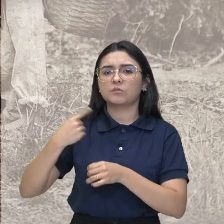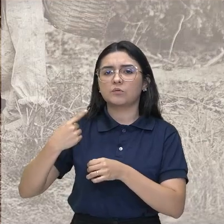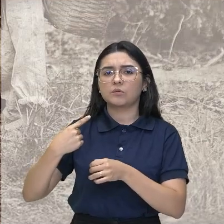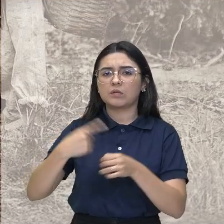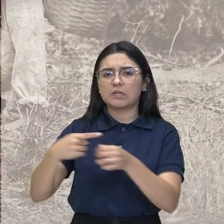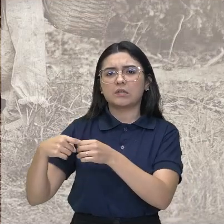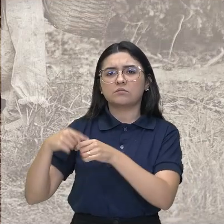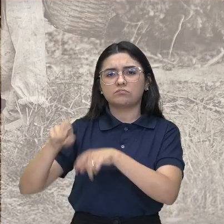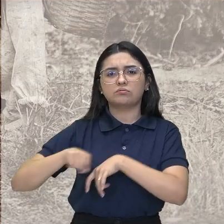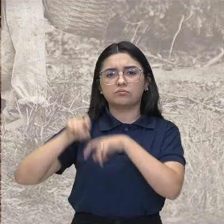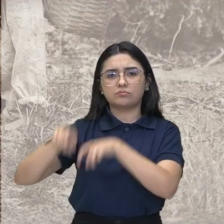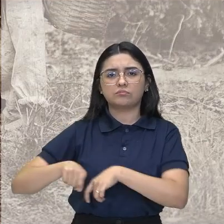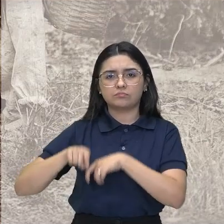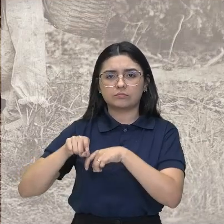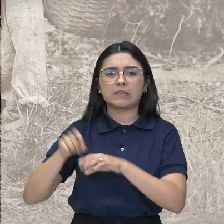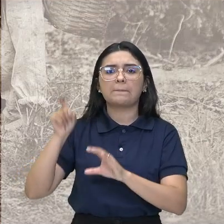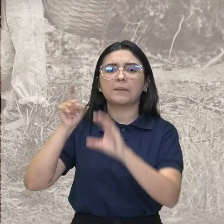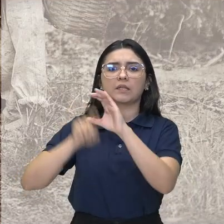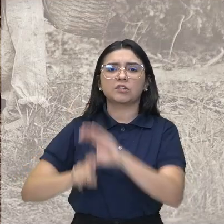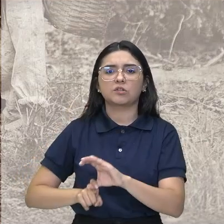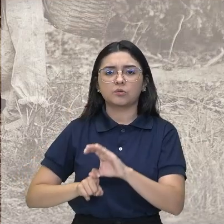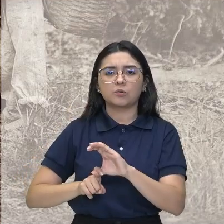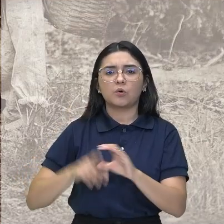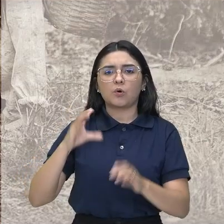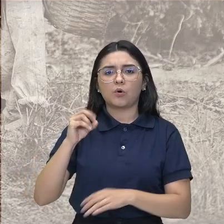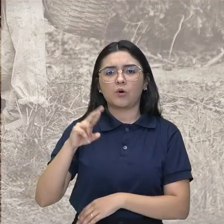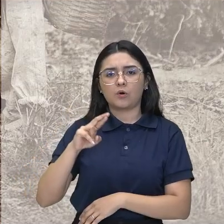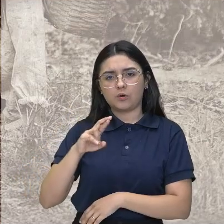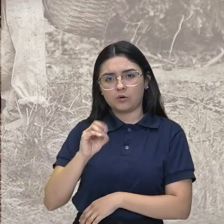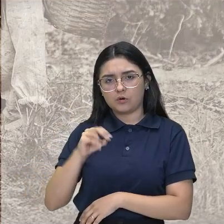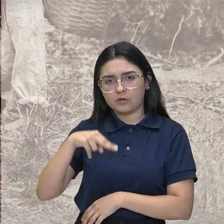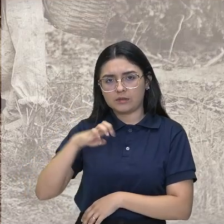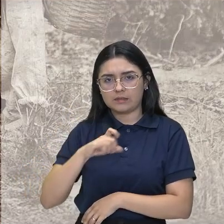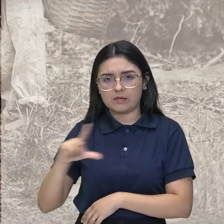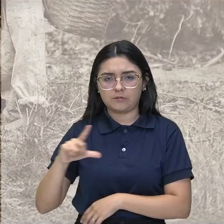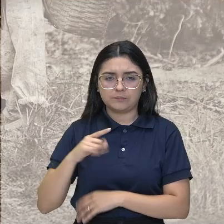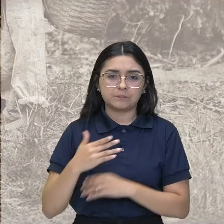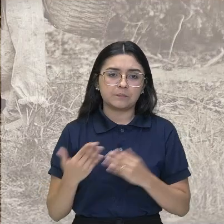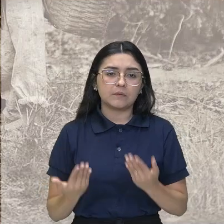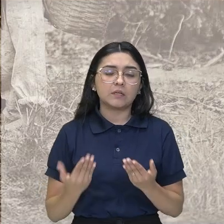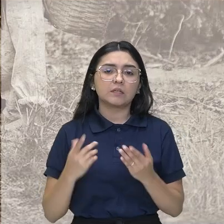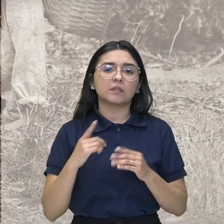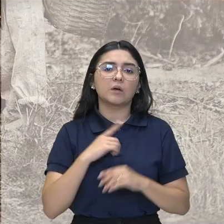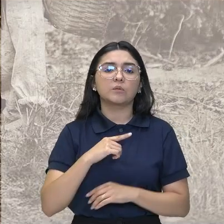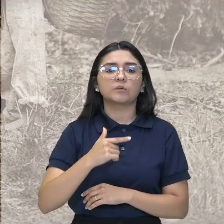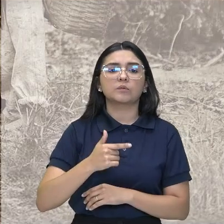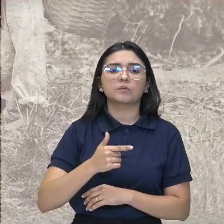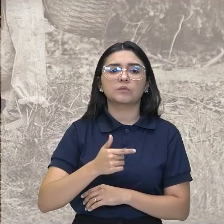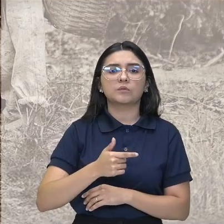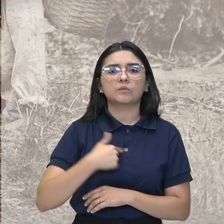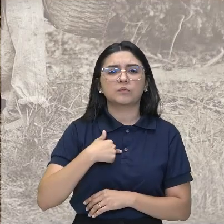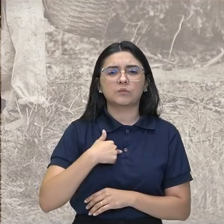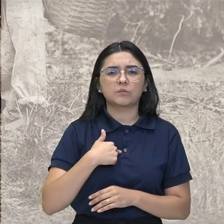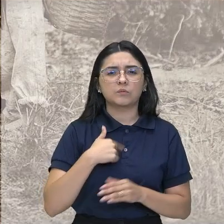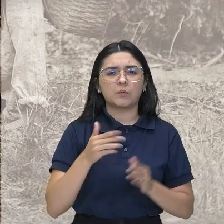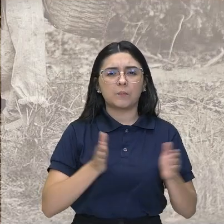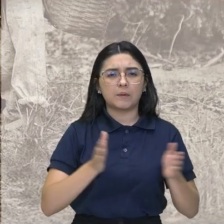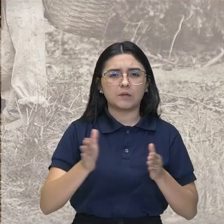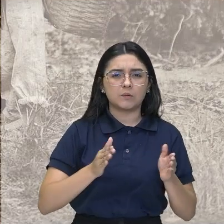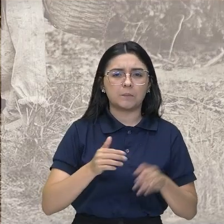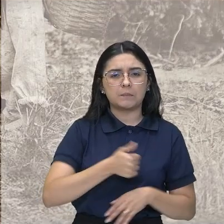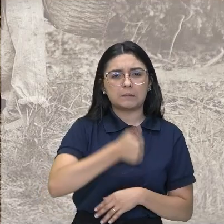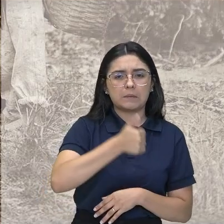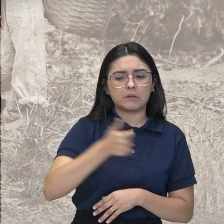ali do coronel. Quem era o coronel, professor? No Segundo Reinado, melhor, ali no entre o primeiro e o segundo